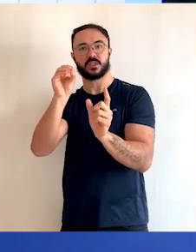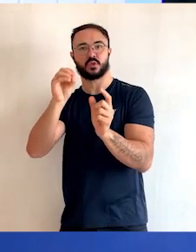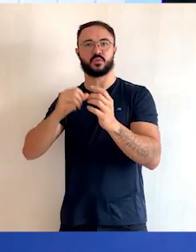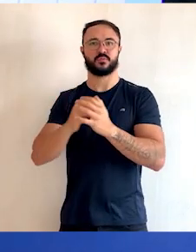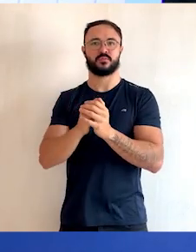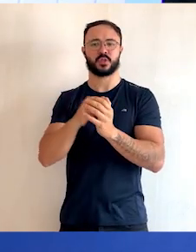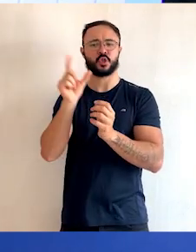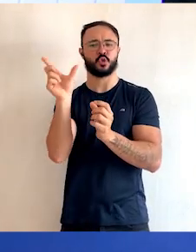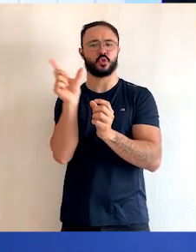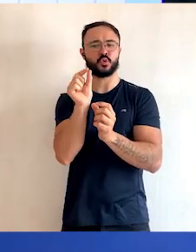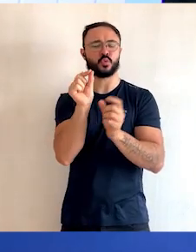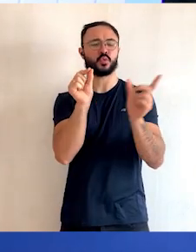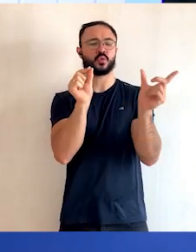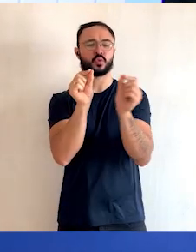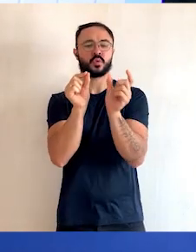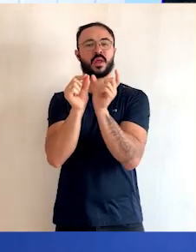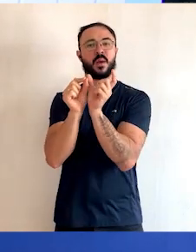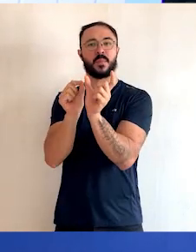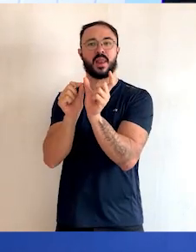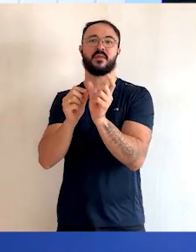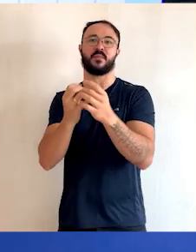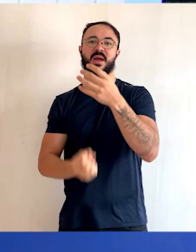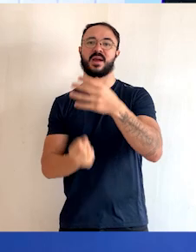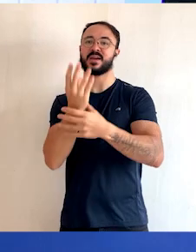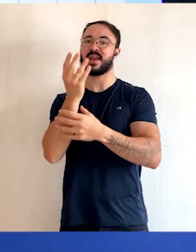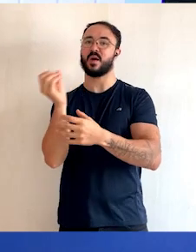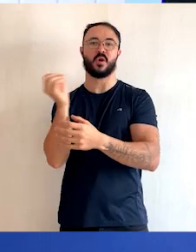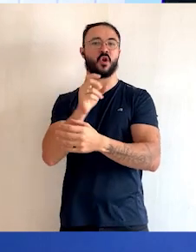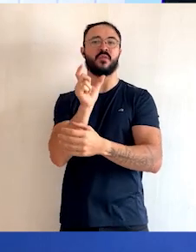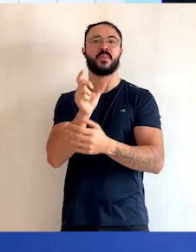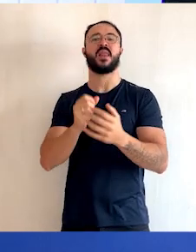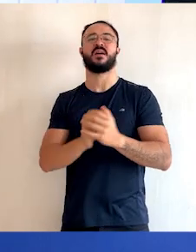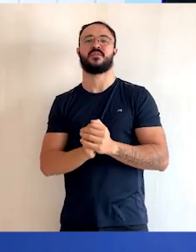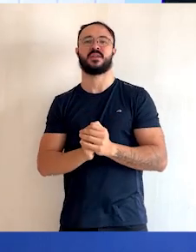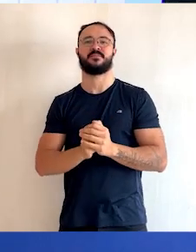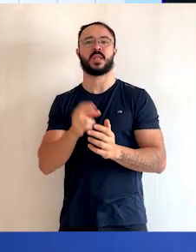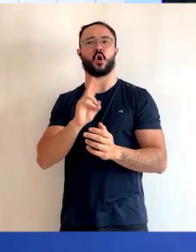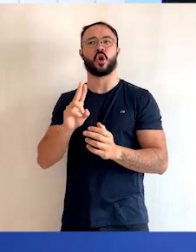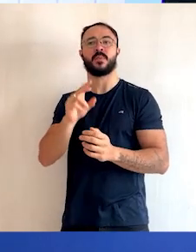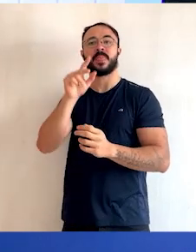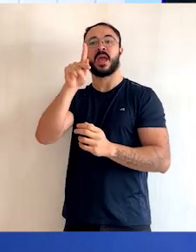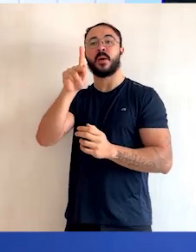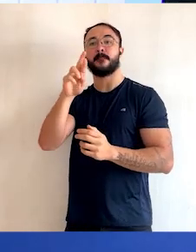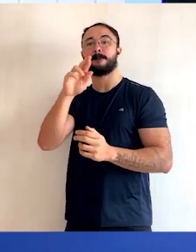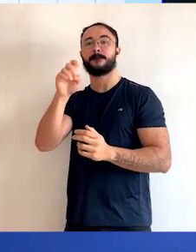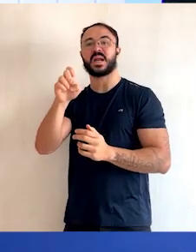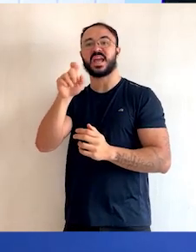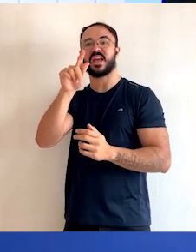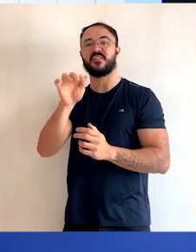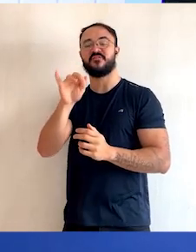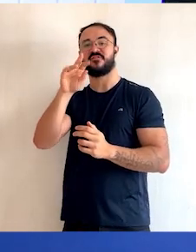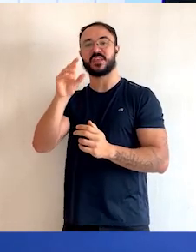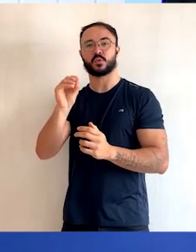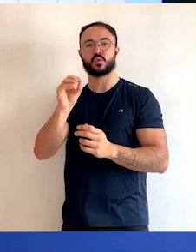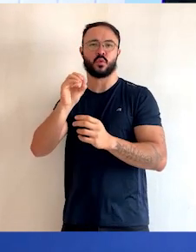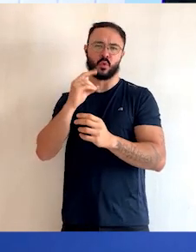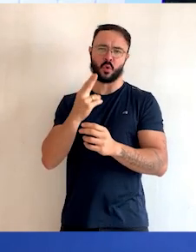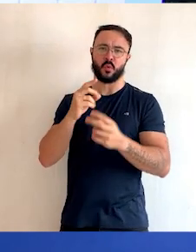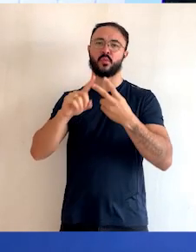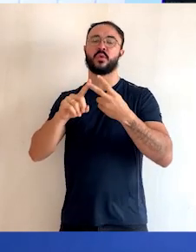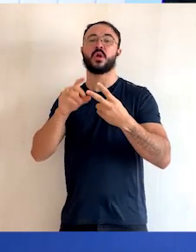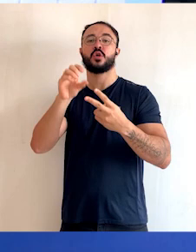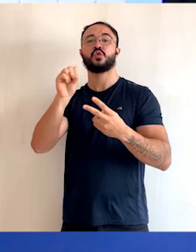de formar novas palavras. O nome prefixo ou sufixo é dado dependendo do lugar que ocupam na